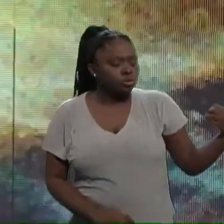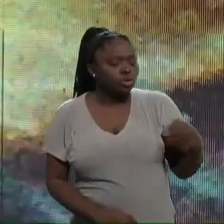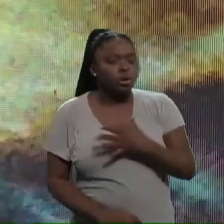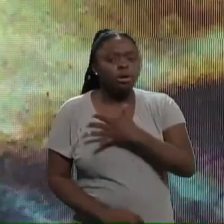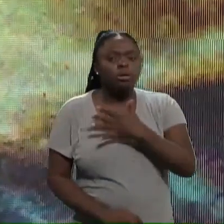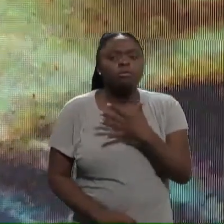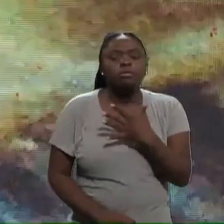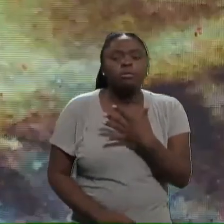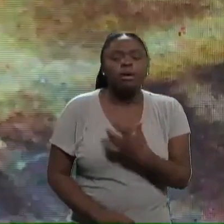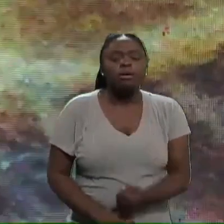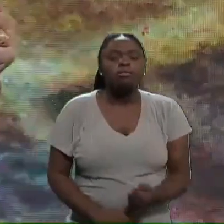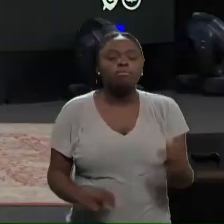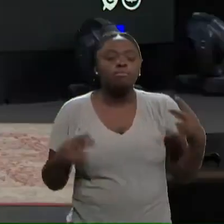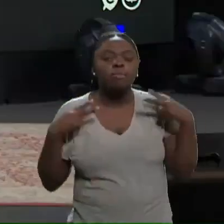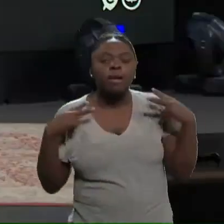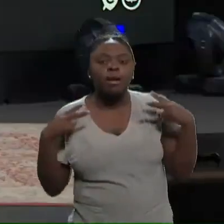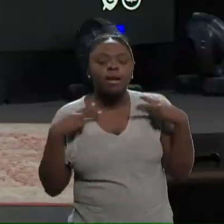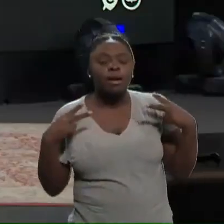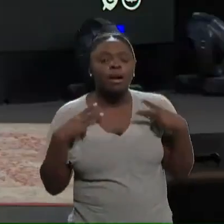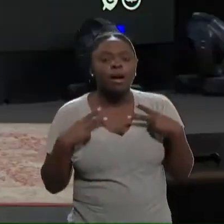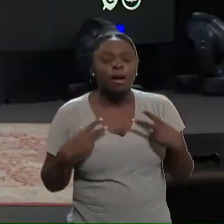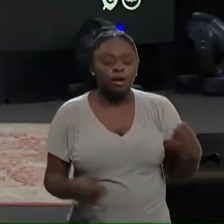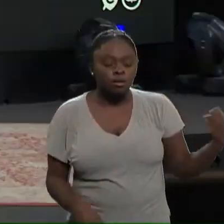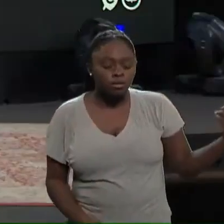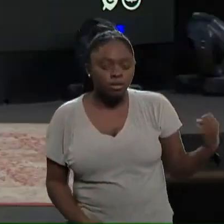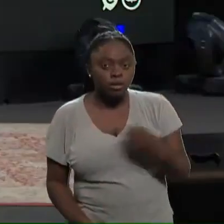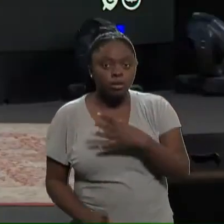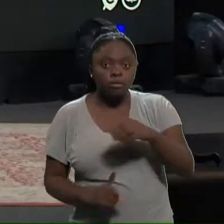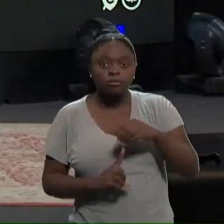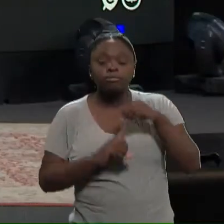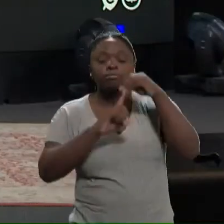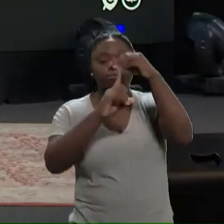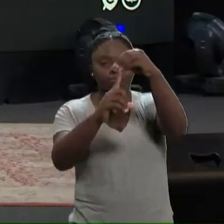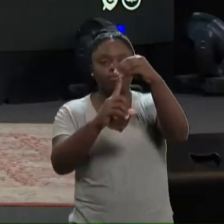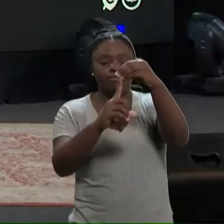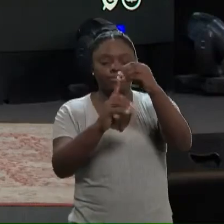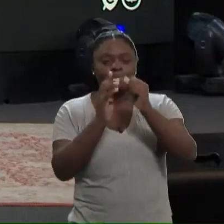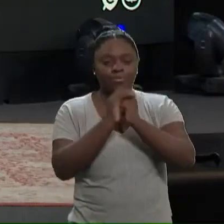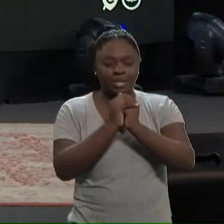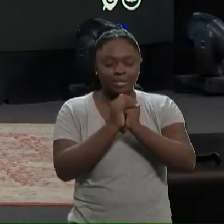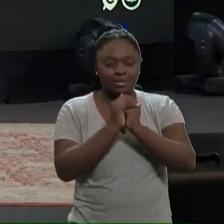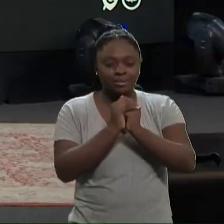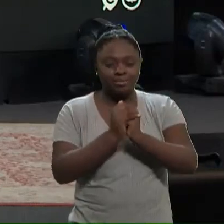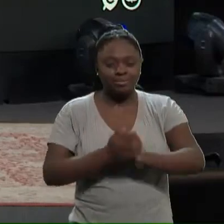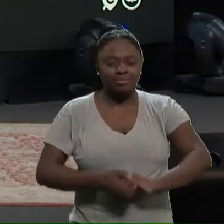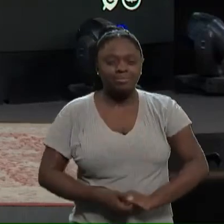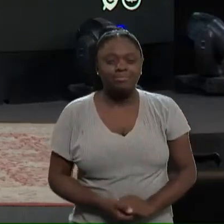é singular. Diga comigo: o novo é singular.